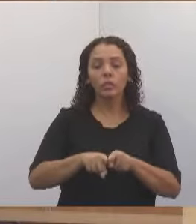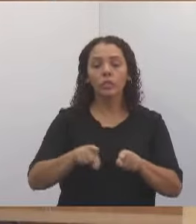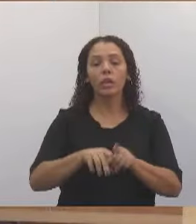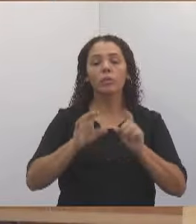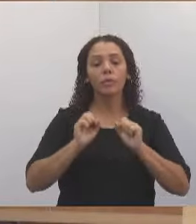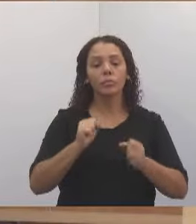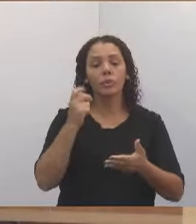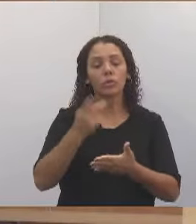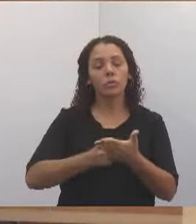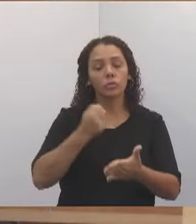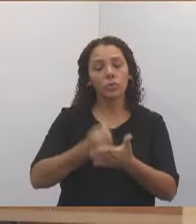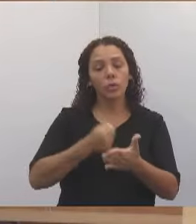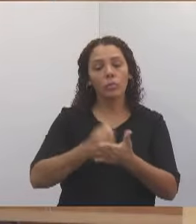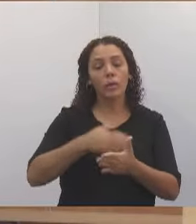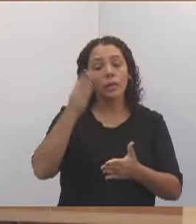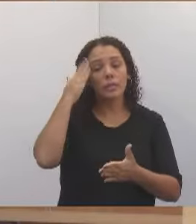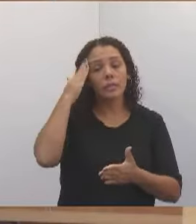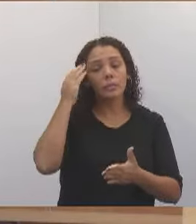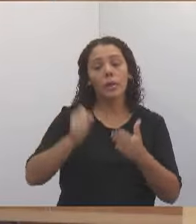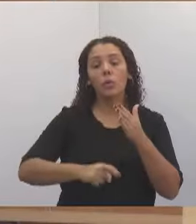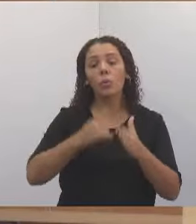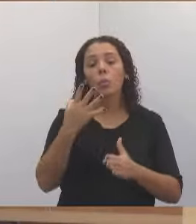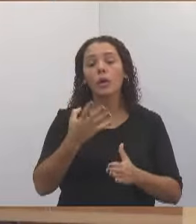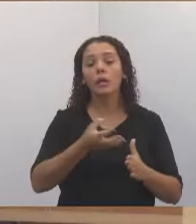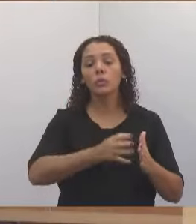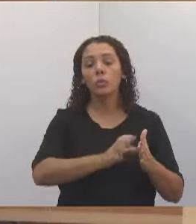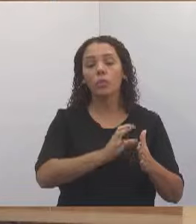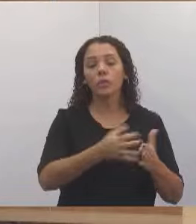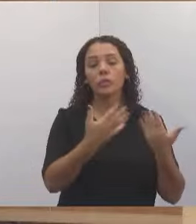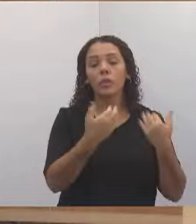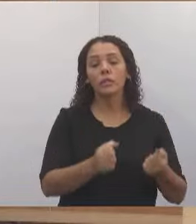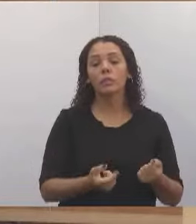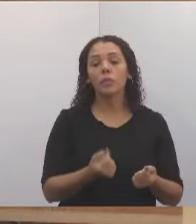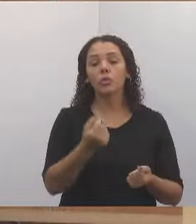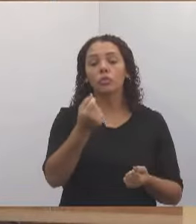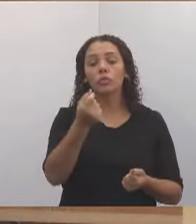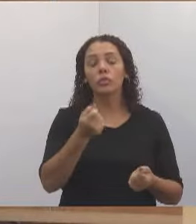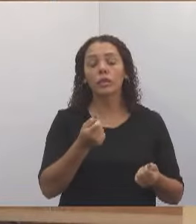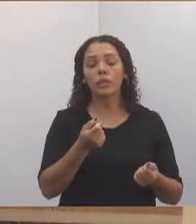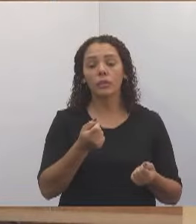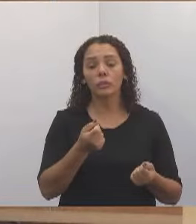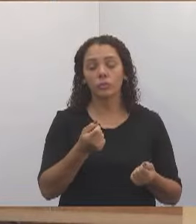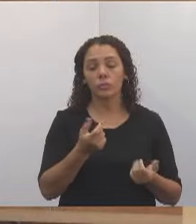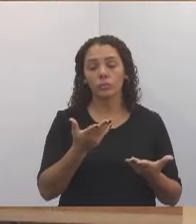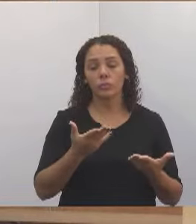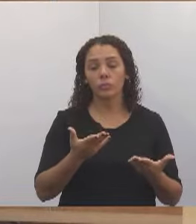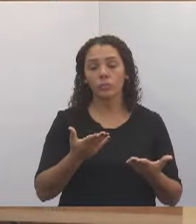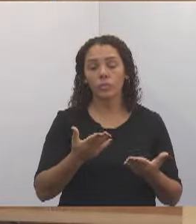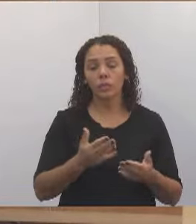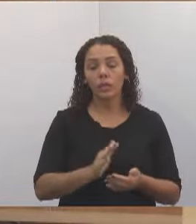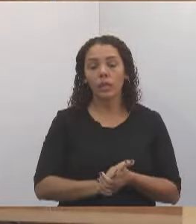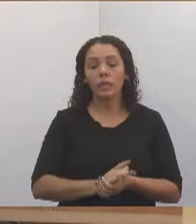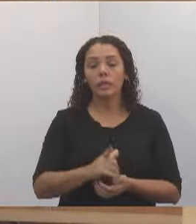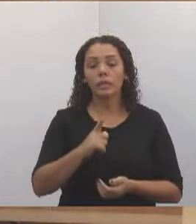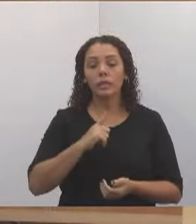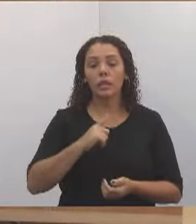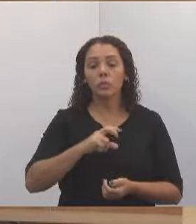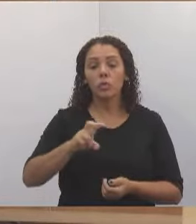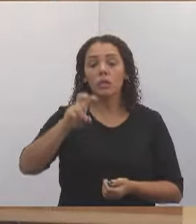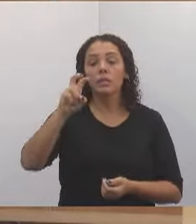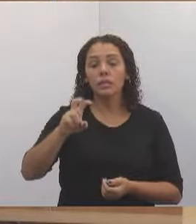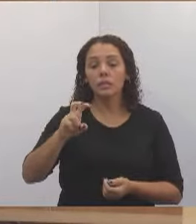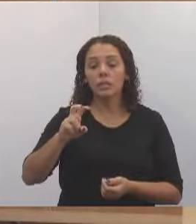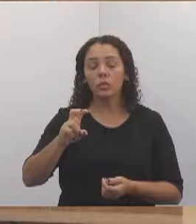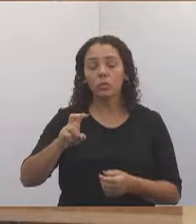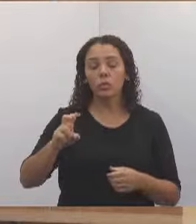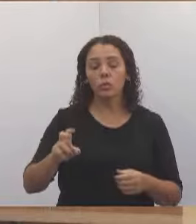saber quanto cada partido recebeu do fundo partidário. Aqui nós estamos aí à véspera de uma eleição. 5 candidatos a prefeito, quanto cada partido